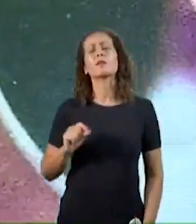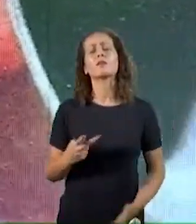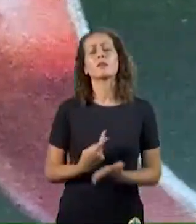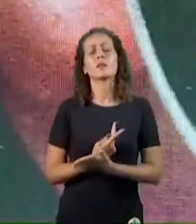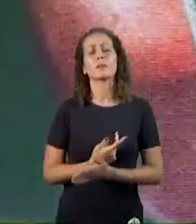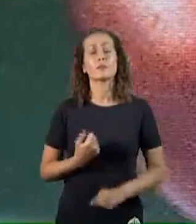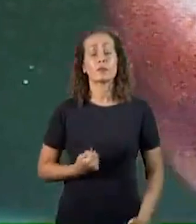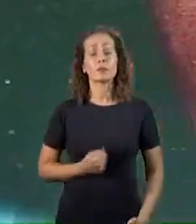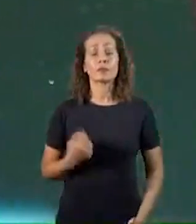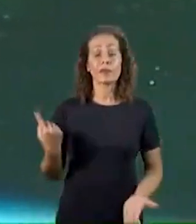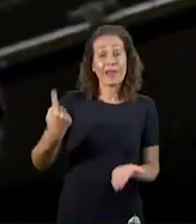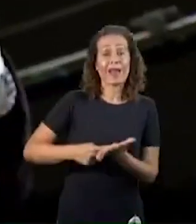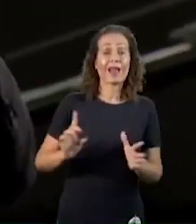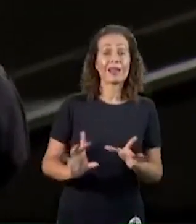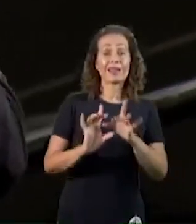de favores.